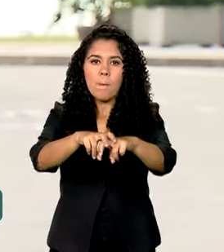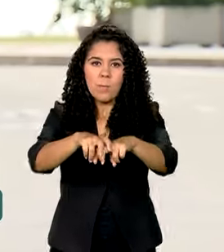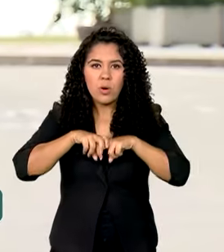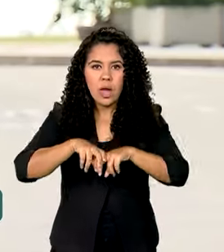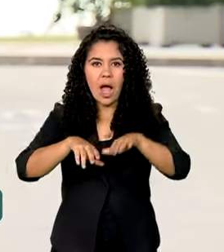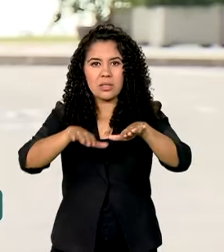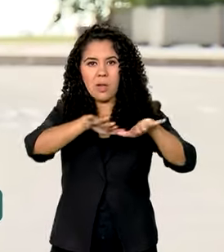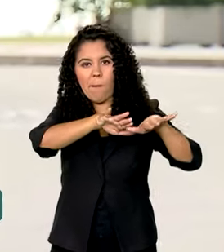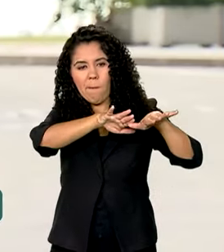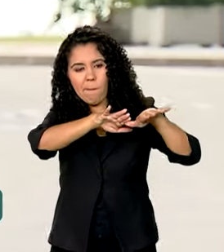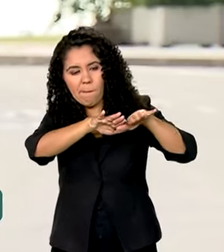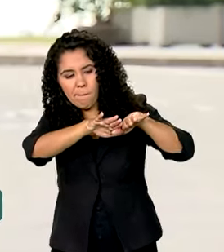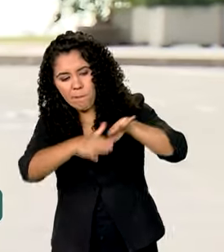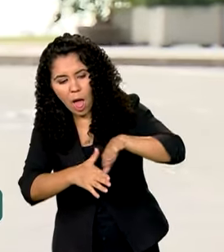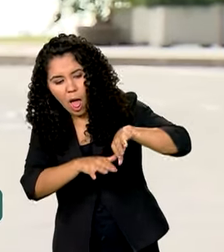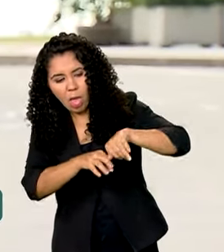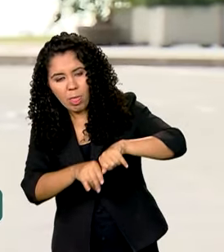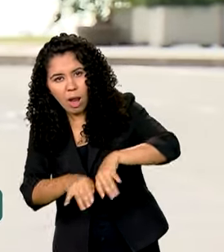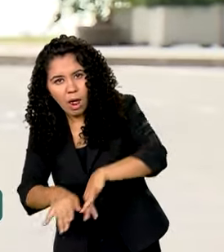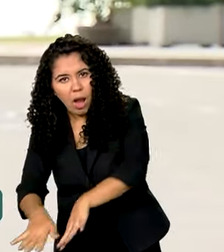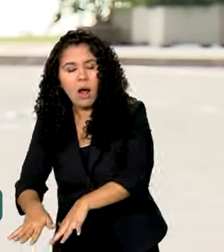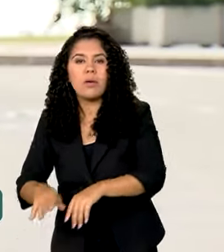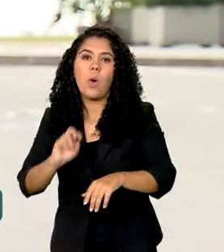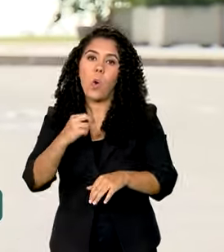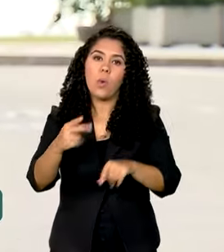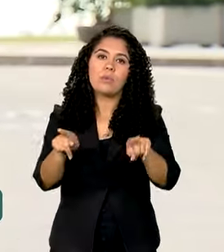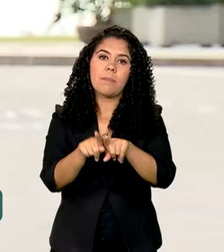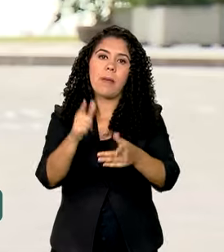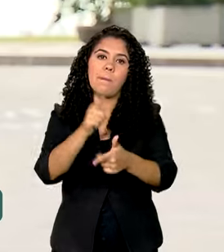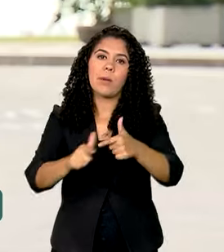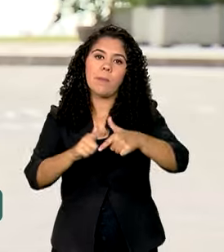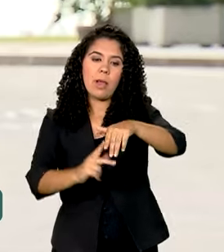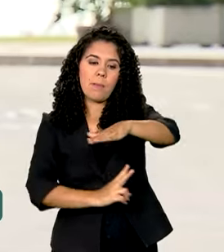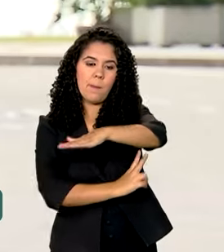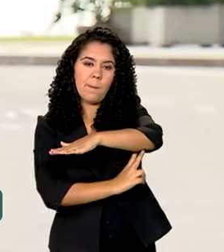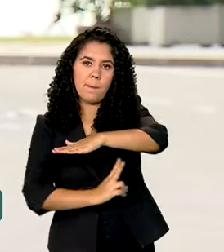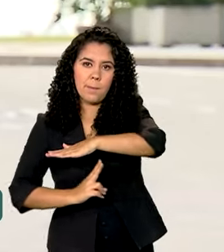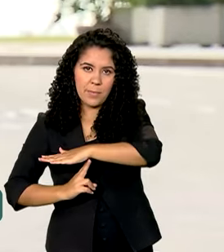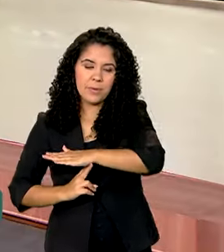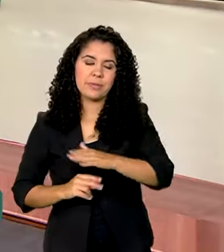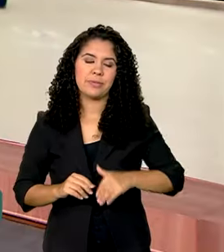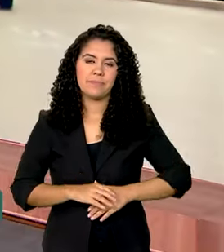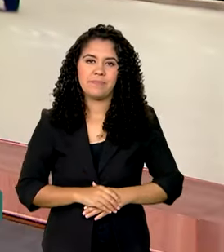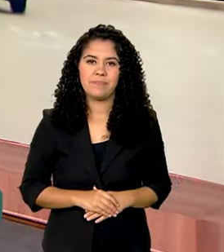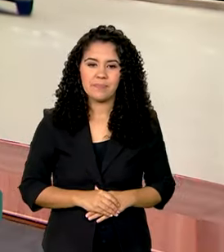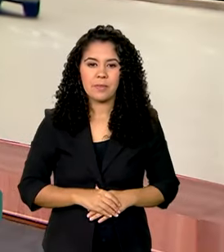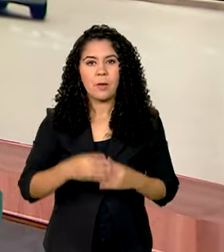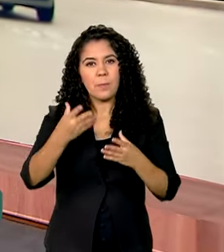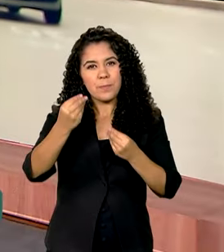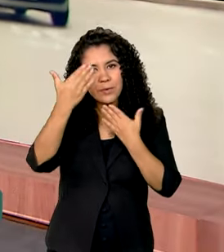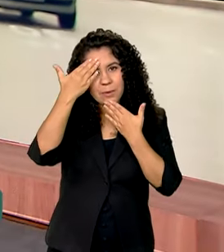de barreiras ou por problemas com pontes. Vanessa, eu volto com você aí no estúdio. Ok,